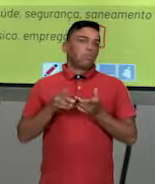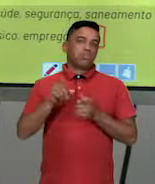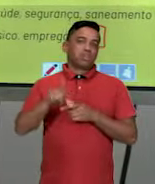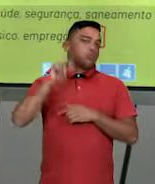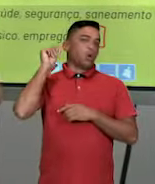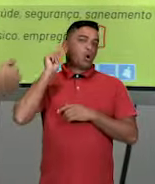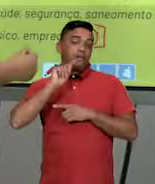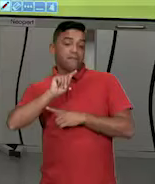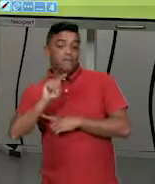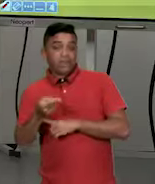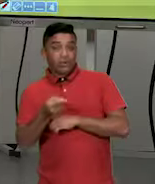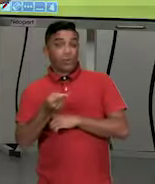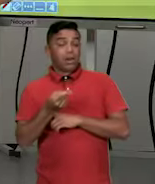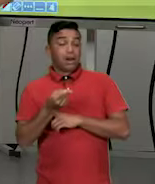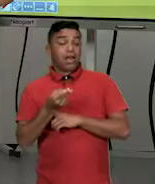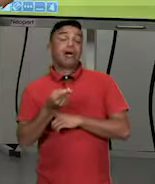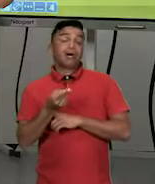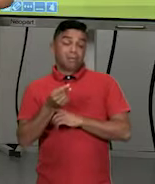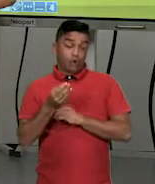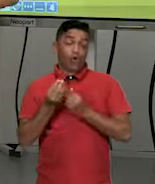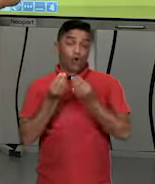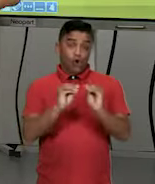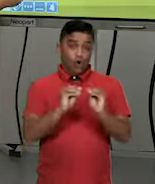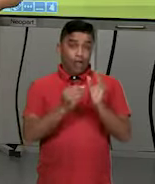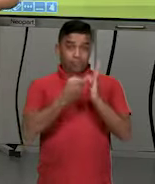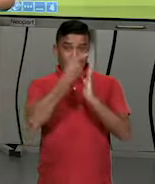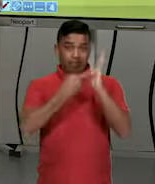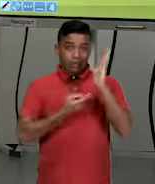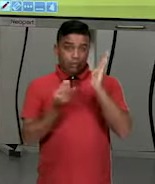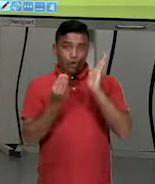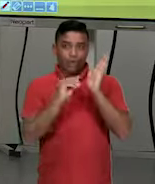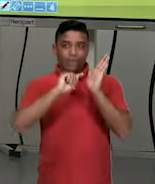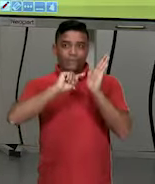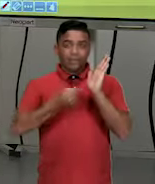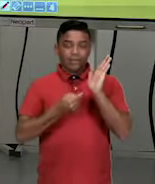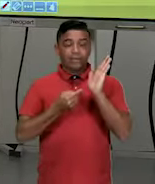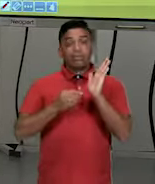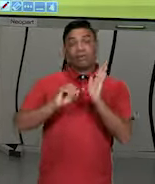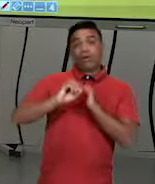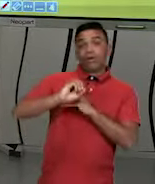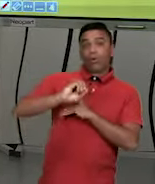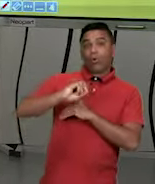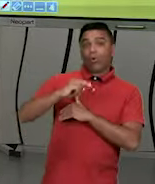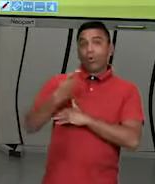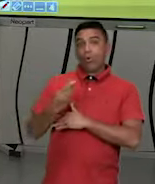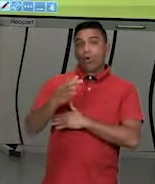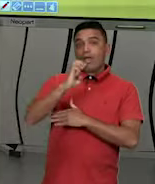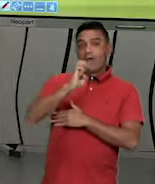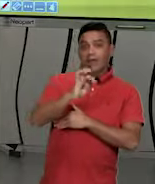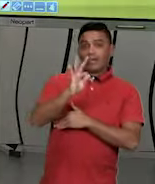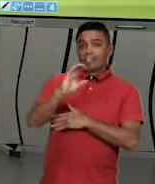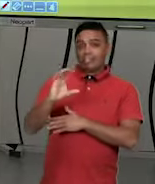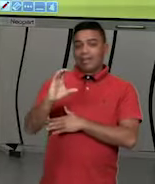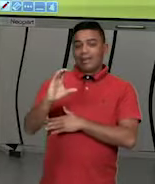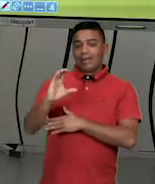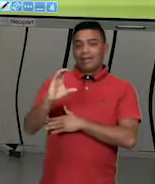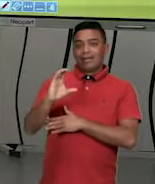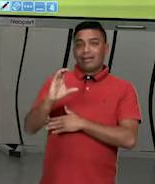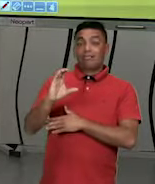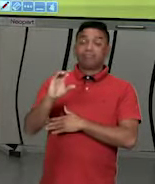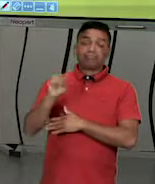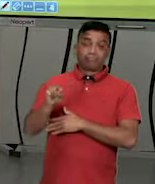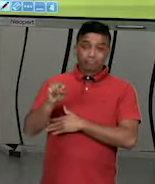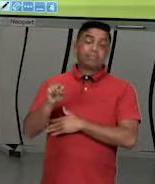vírgula. Ou você pode colocar a vírgula e o etc., ou você pode deixar sem vírgula também, escrever direto o